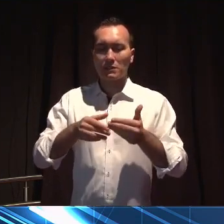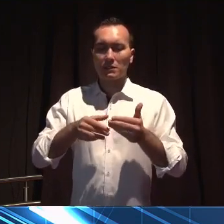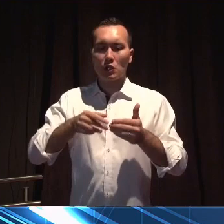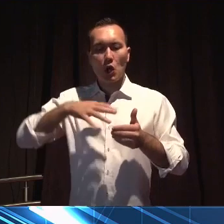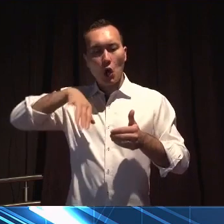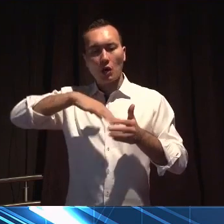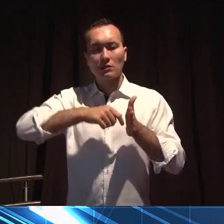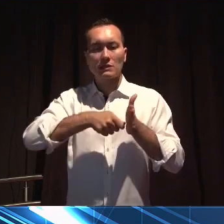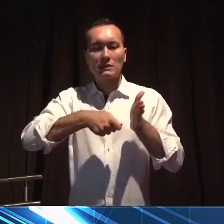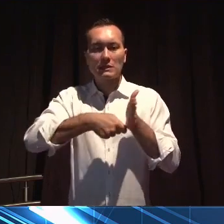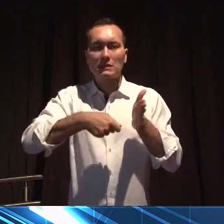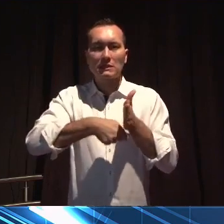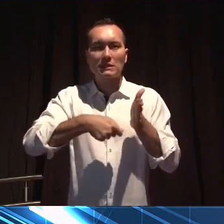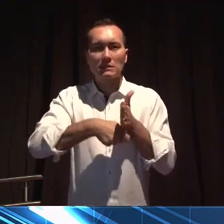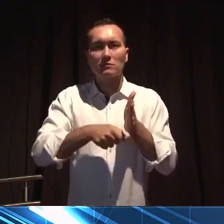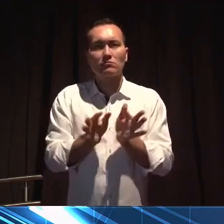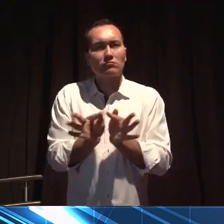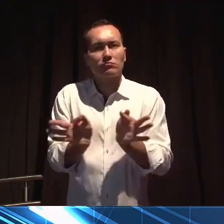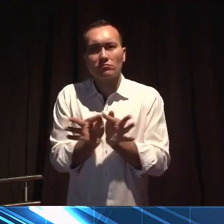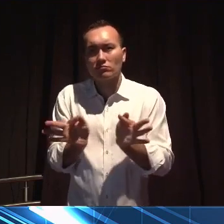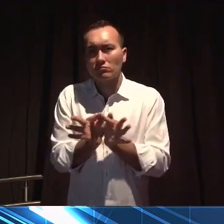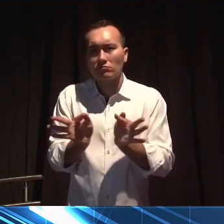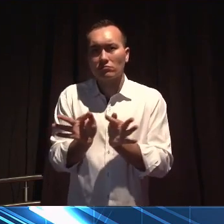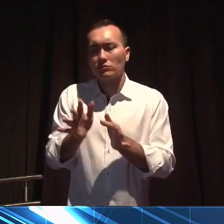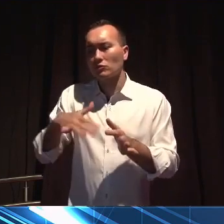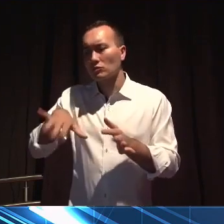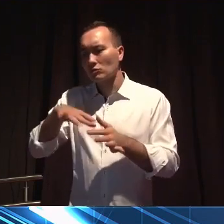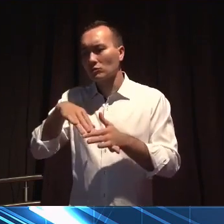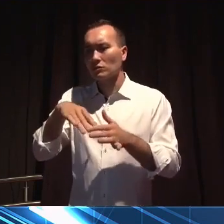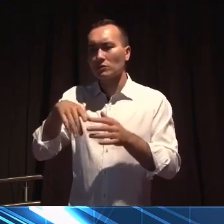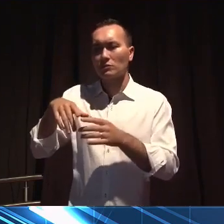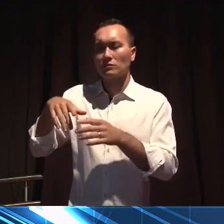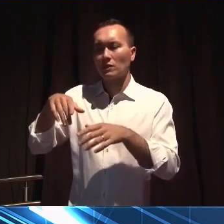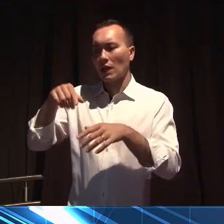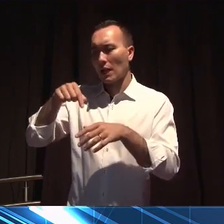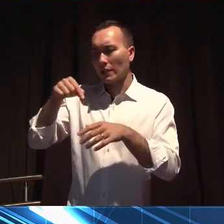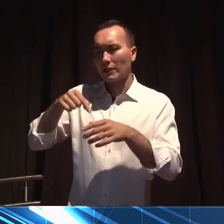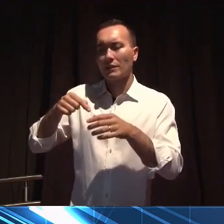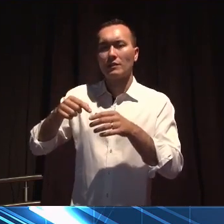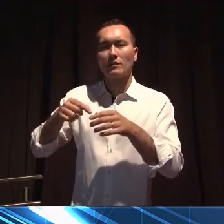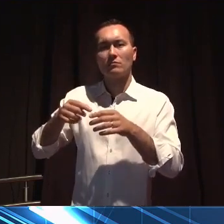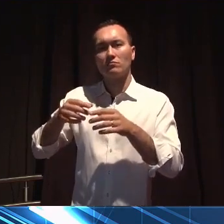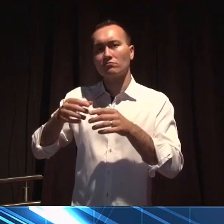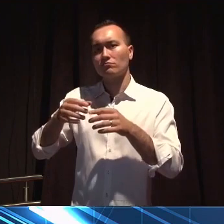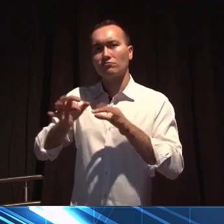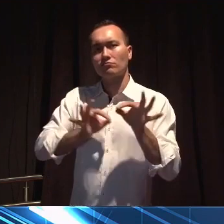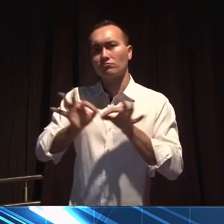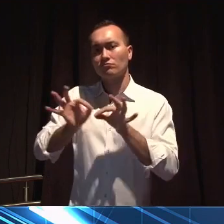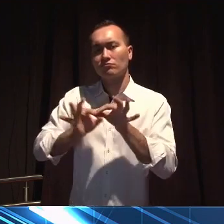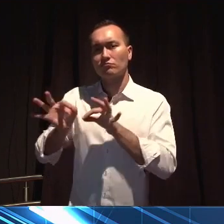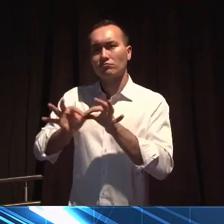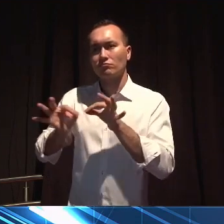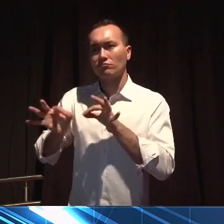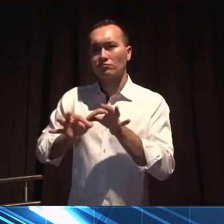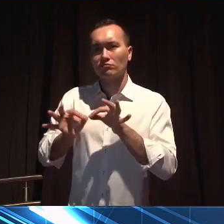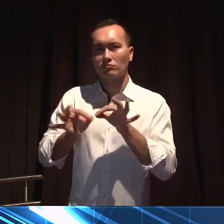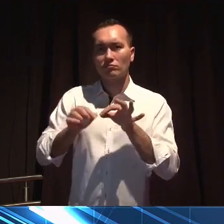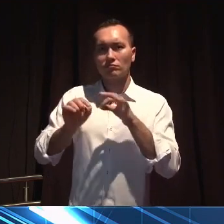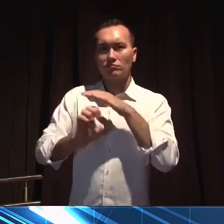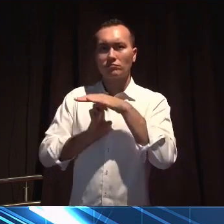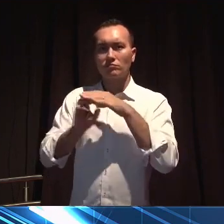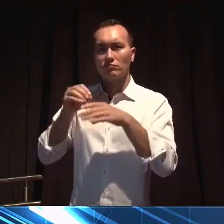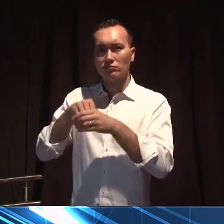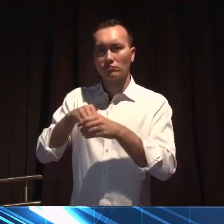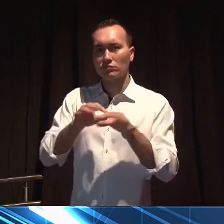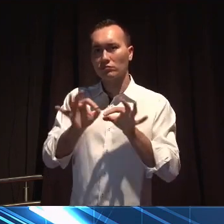a gente tentou manter as coisas bem simples no serviço. A gente tem um repositório para cada serviço, as coisas em comum são uma